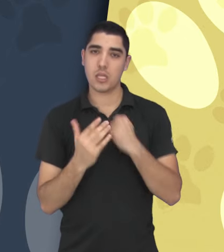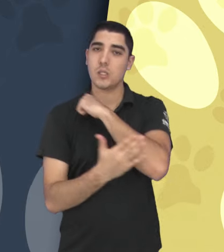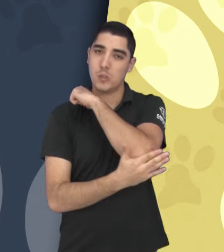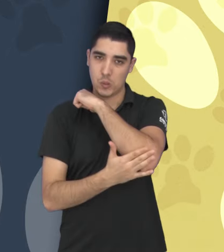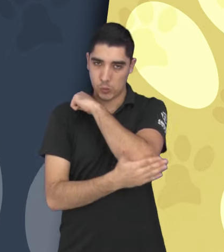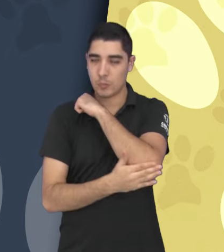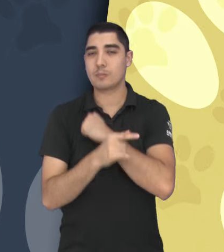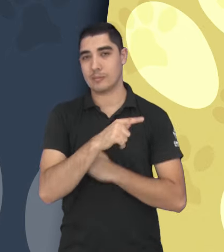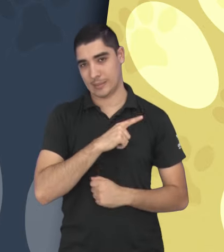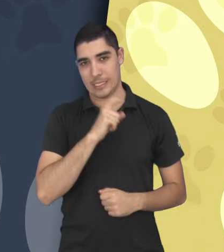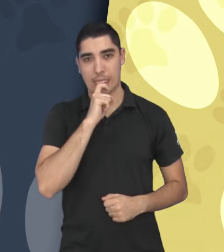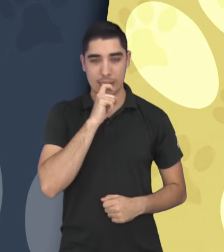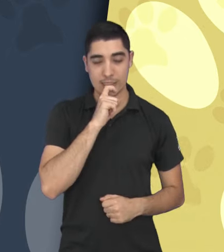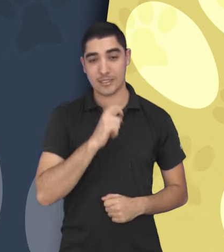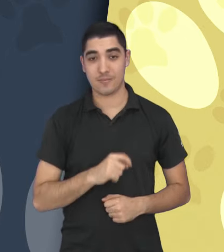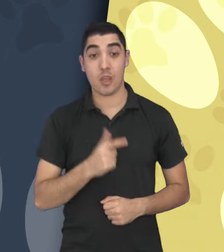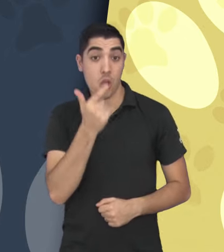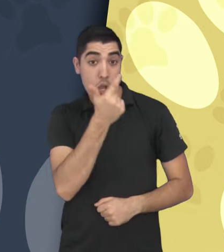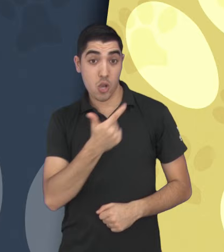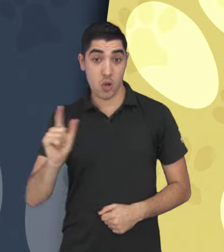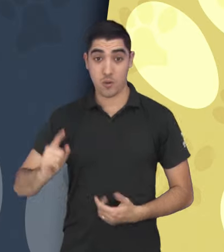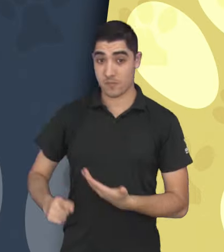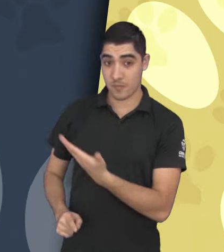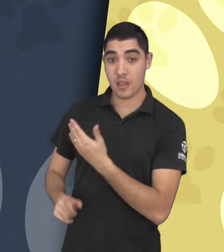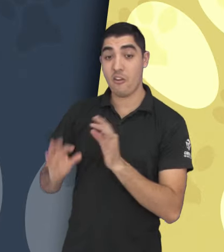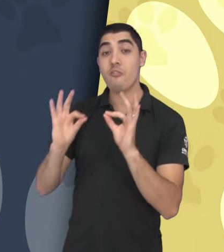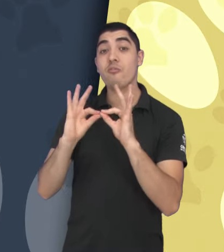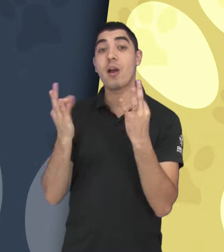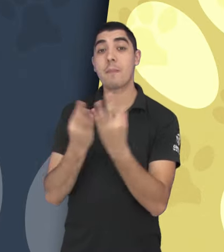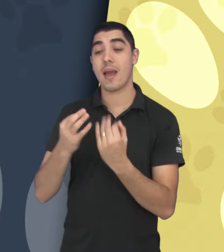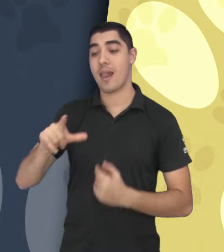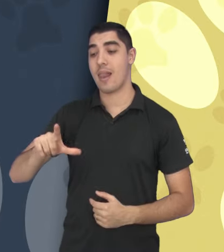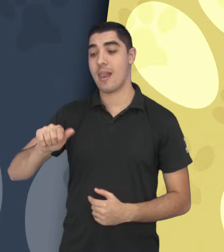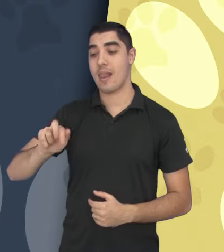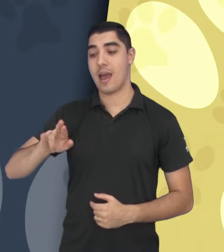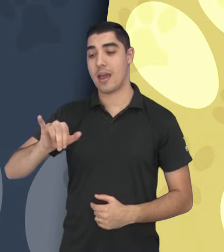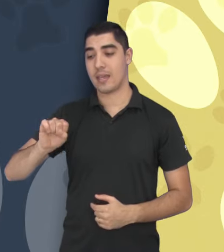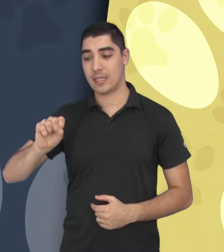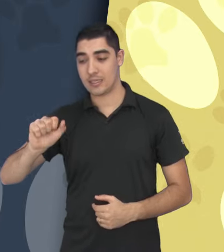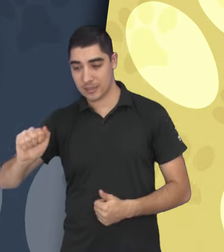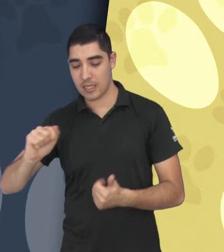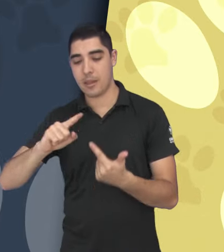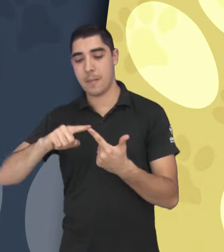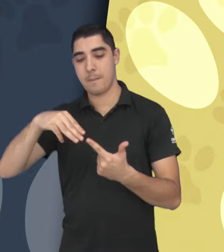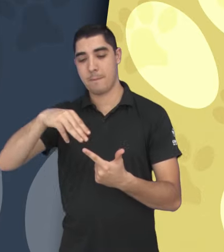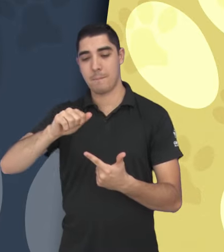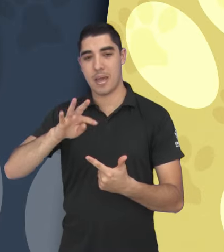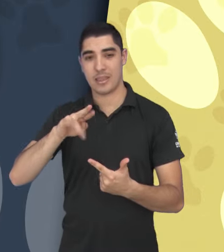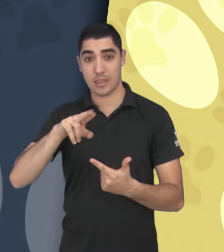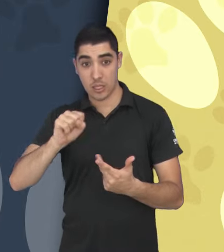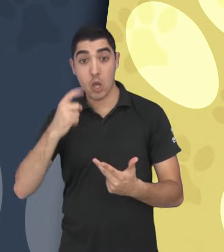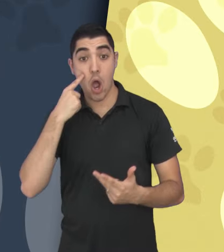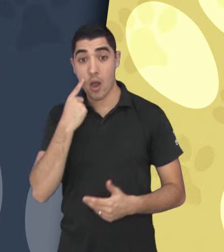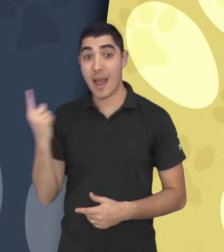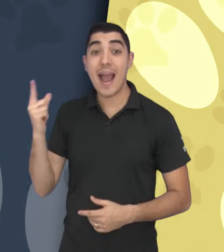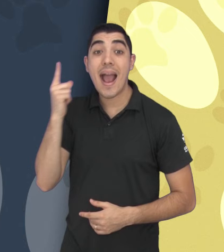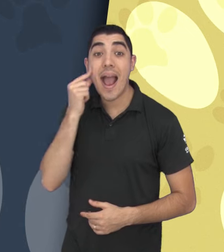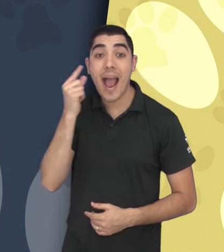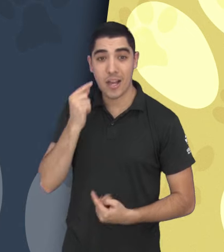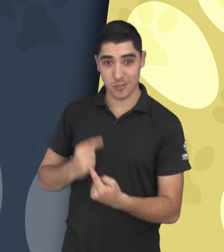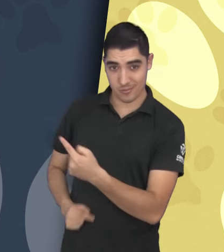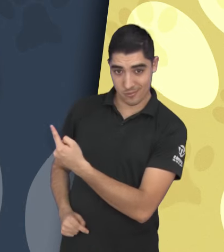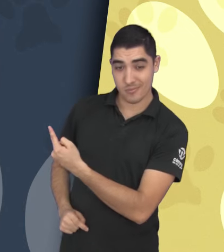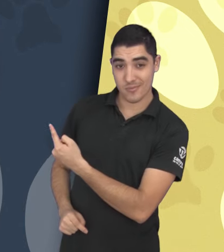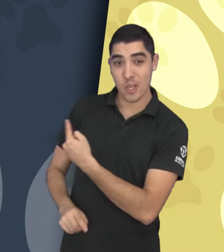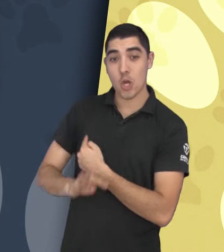não. Tem também a família da Larissa e do Matheus. Os gatos, Tobias e Gaia, chegaram primeiro